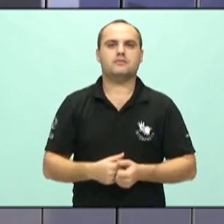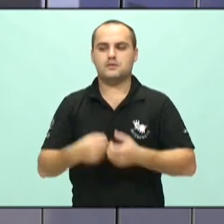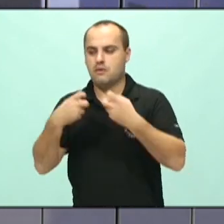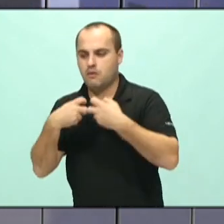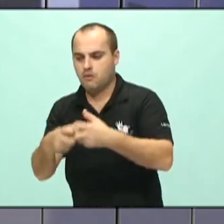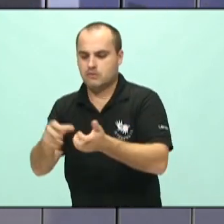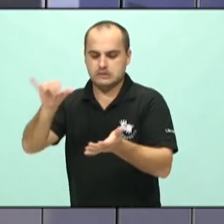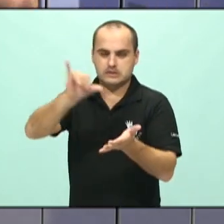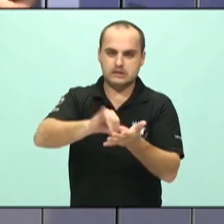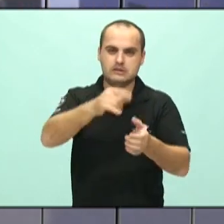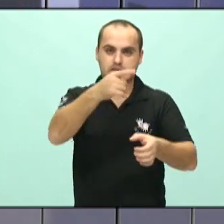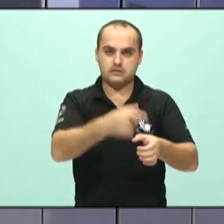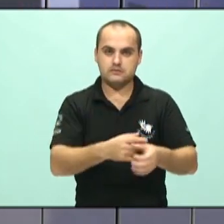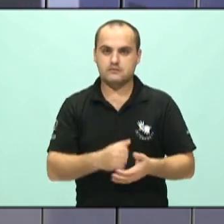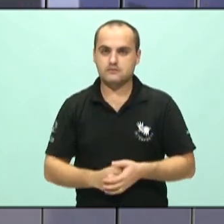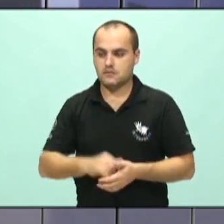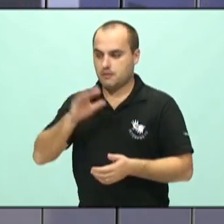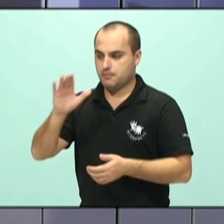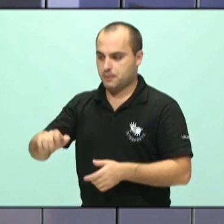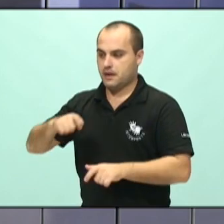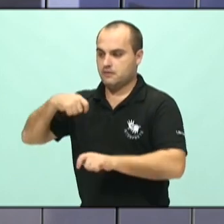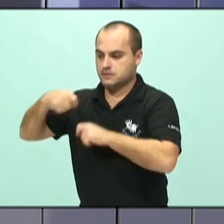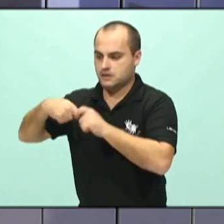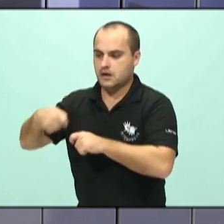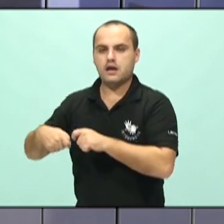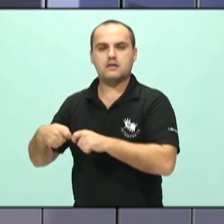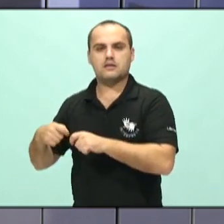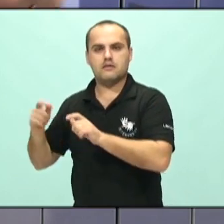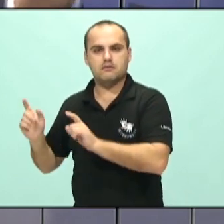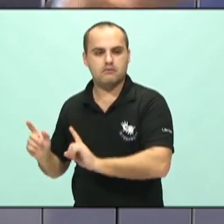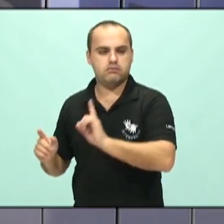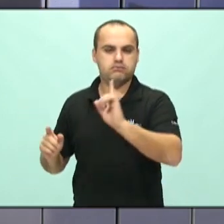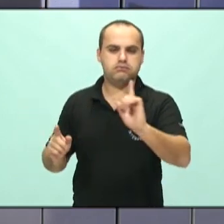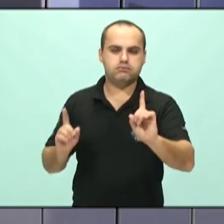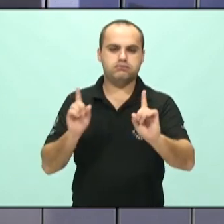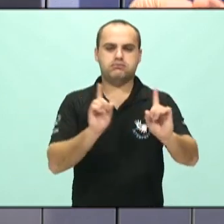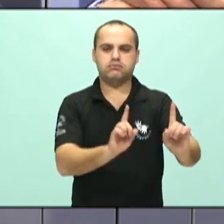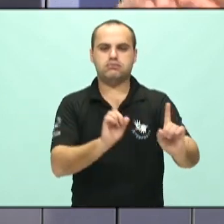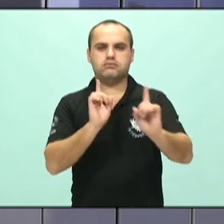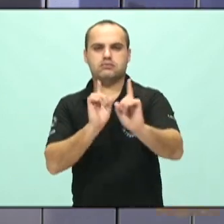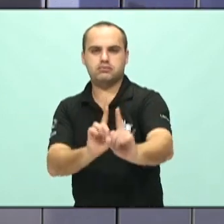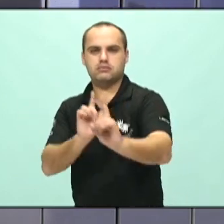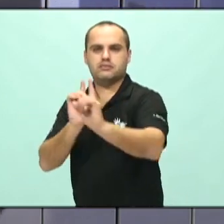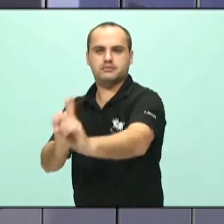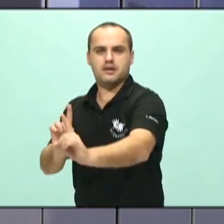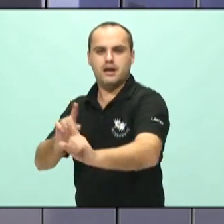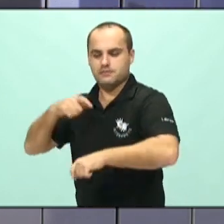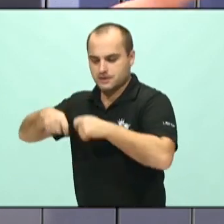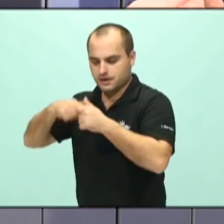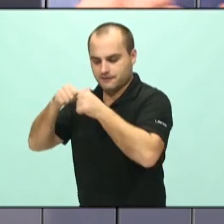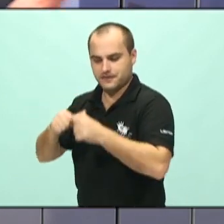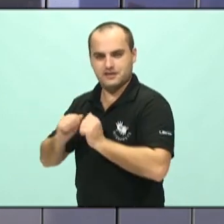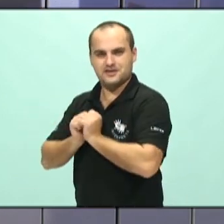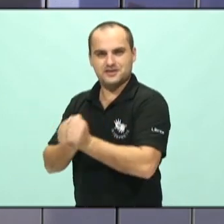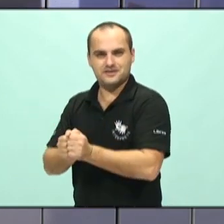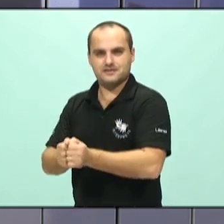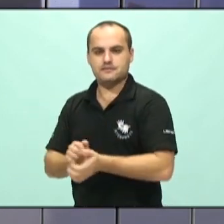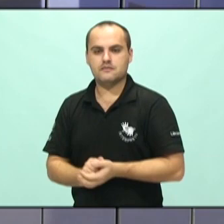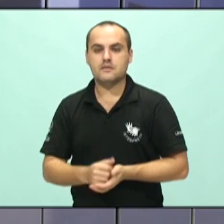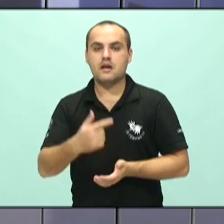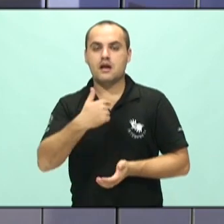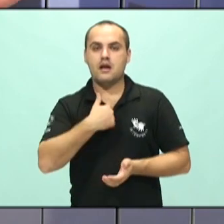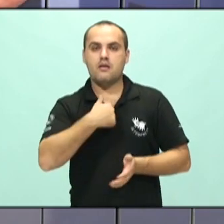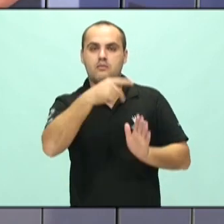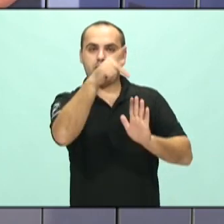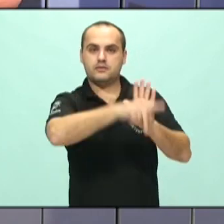Você pega uma bicicleta num lugar, você pega o ônibus com ela, você pega o trem com ela, tem lugar para ela, entendeu? Até chegar... Aqui eu apresentei um projeto de